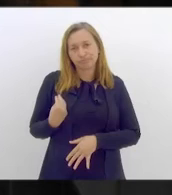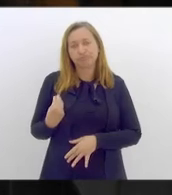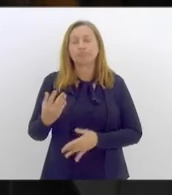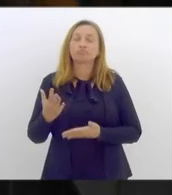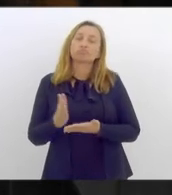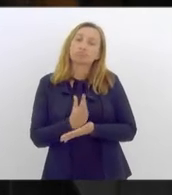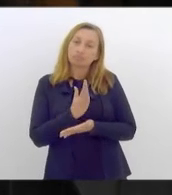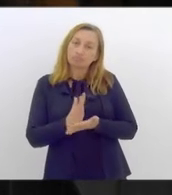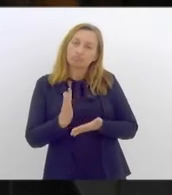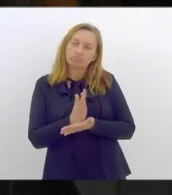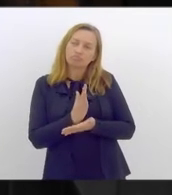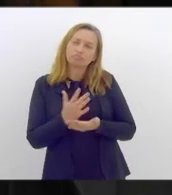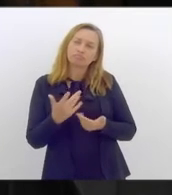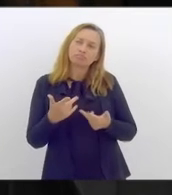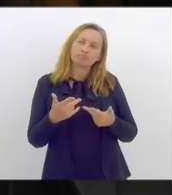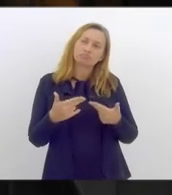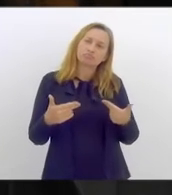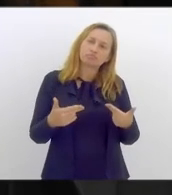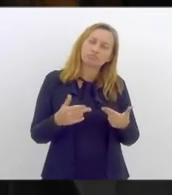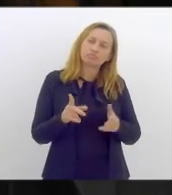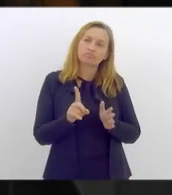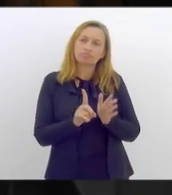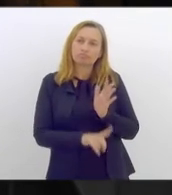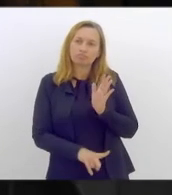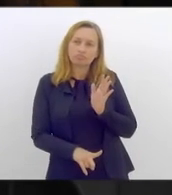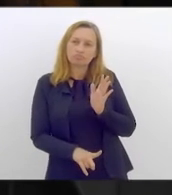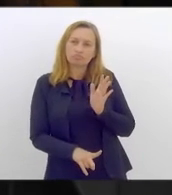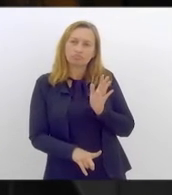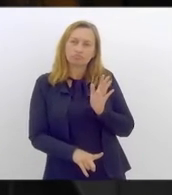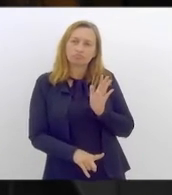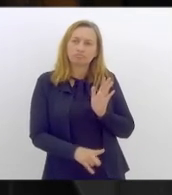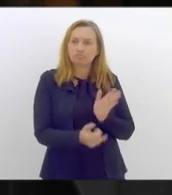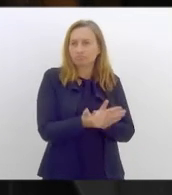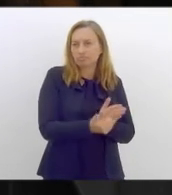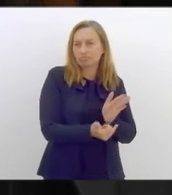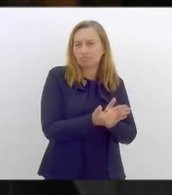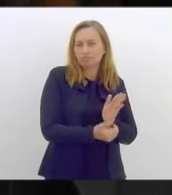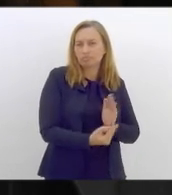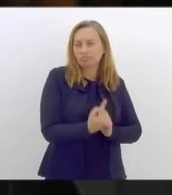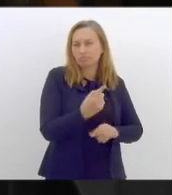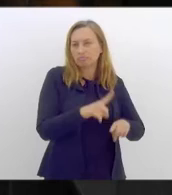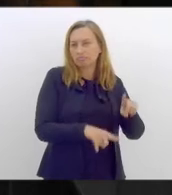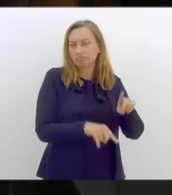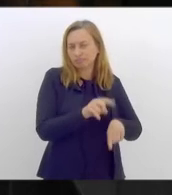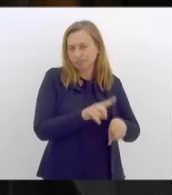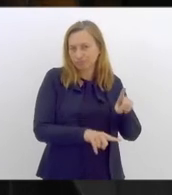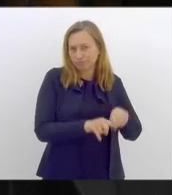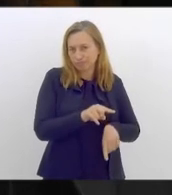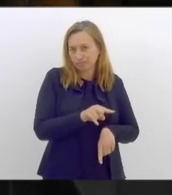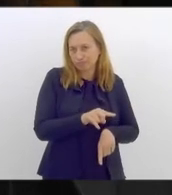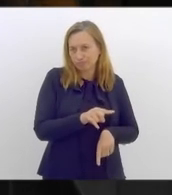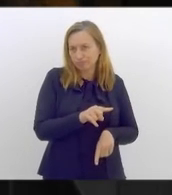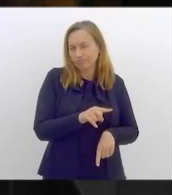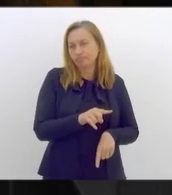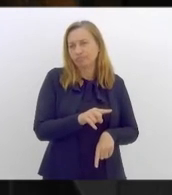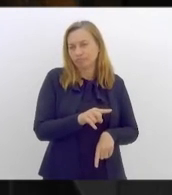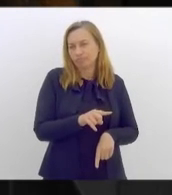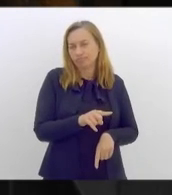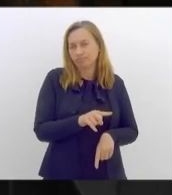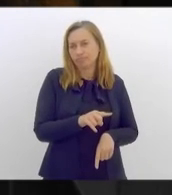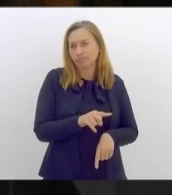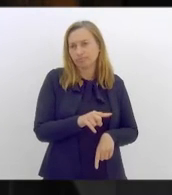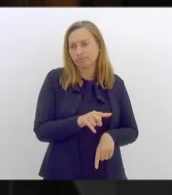vezes você reduz a alíquota de um produto mesmo que vai que seja basicamente